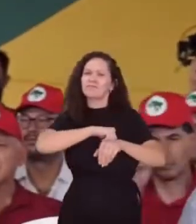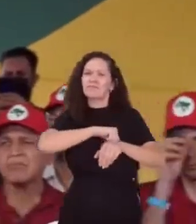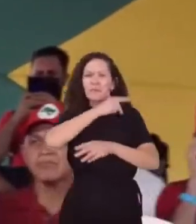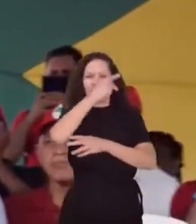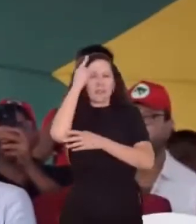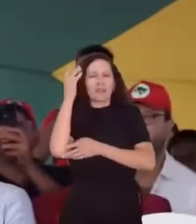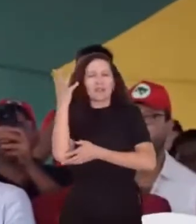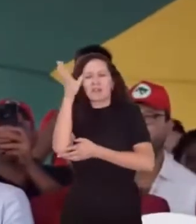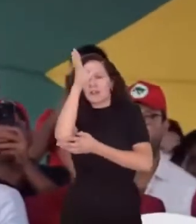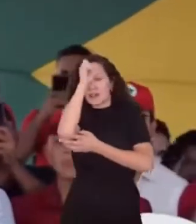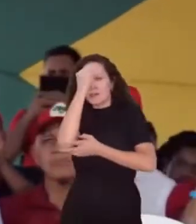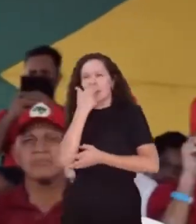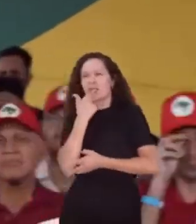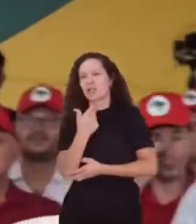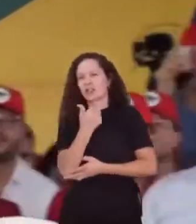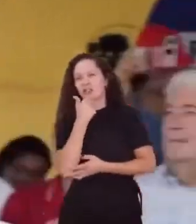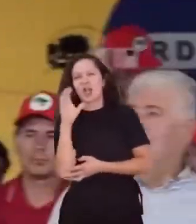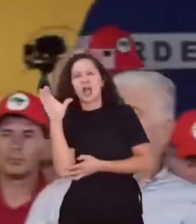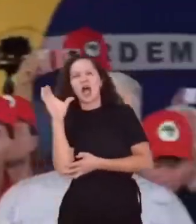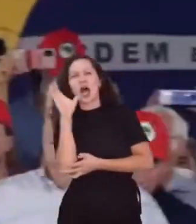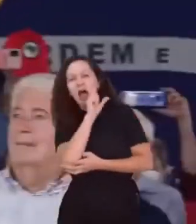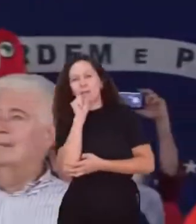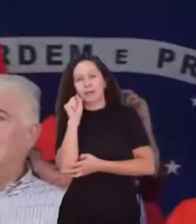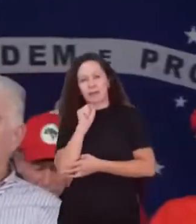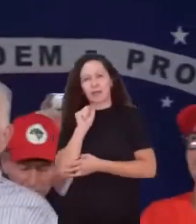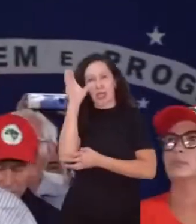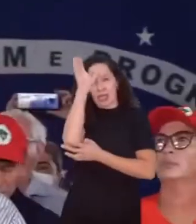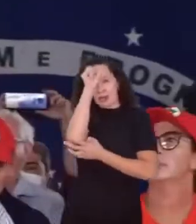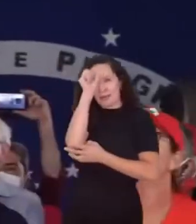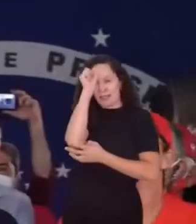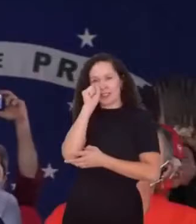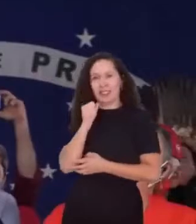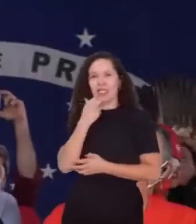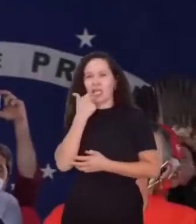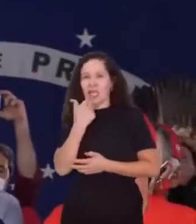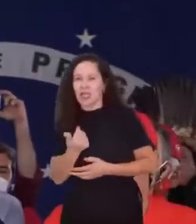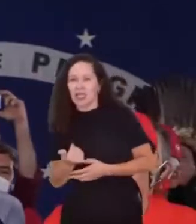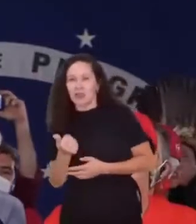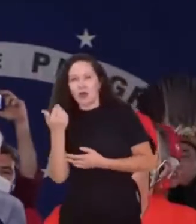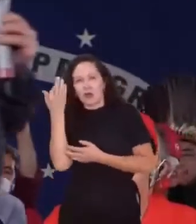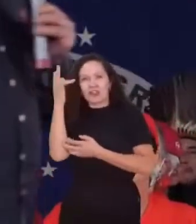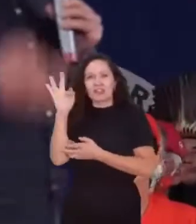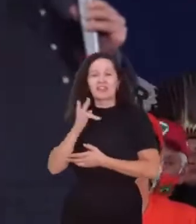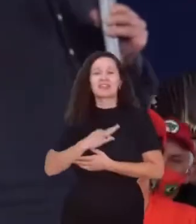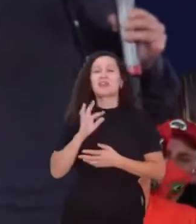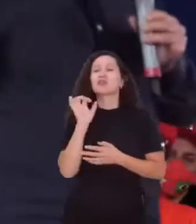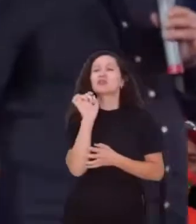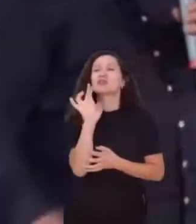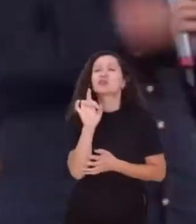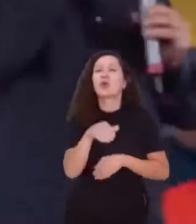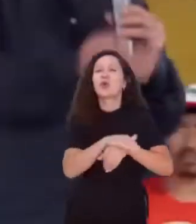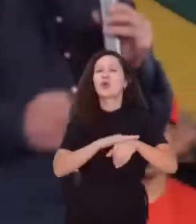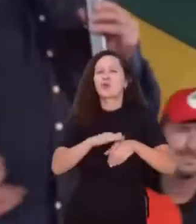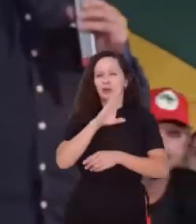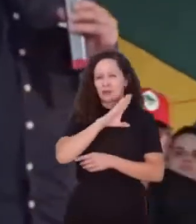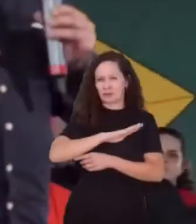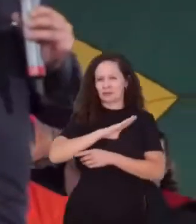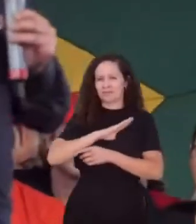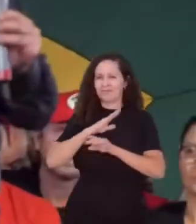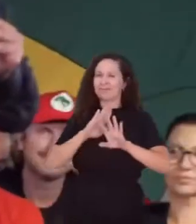muita facilidade. Eu mal e porcamente sei falar português. Agora eu vou dizer para vocês, não